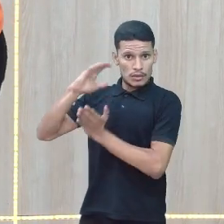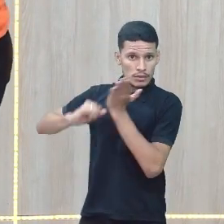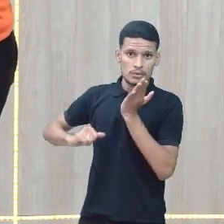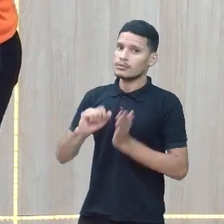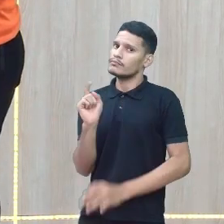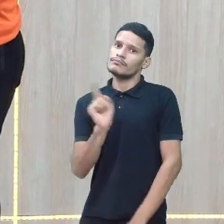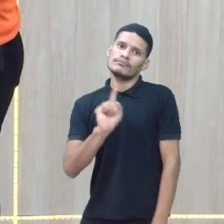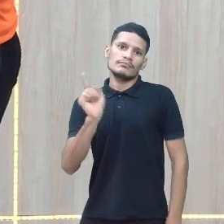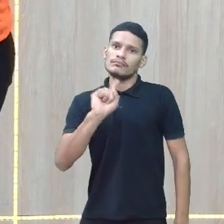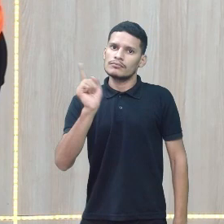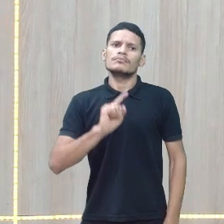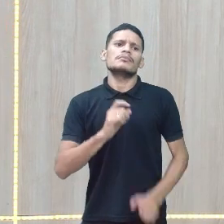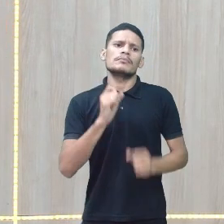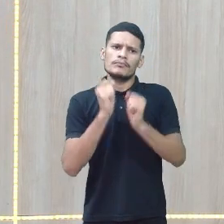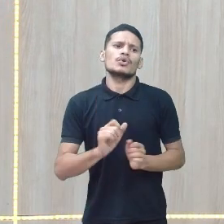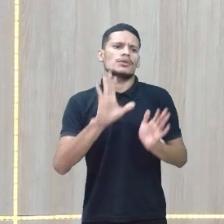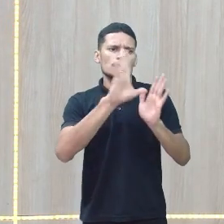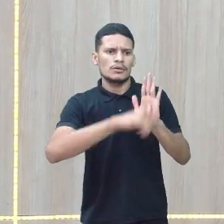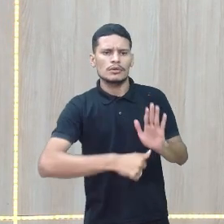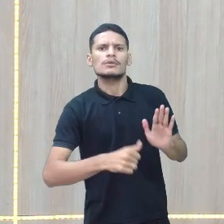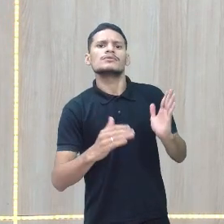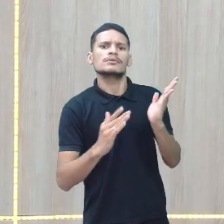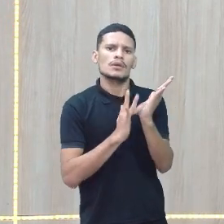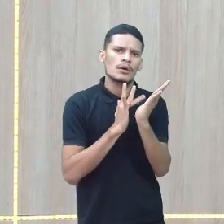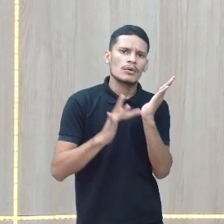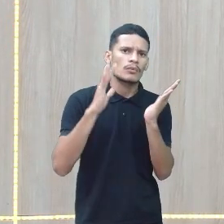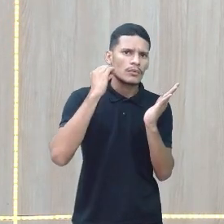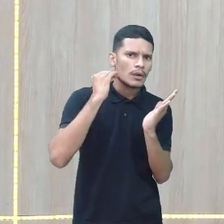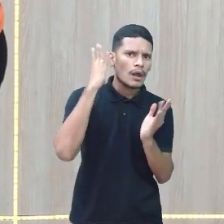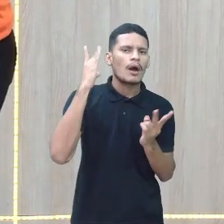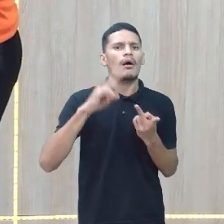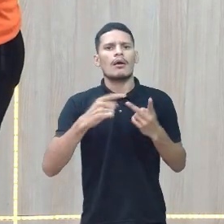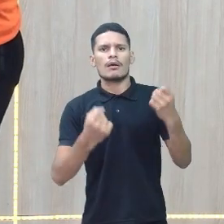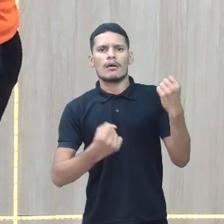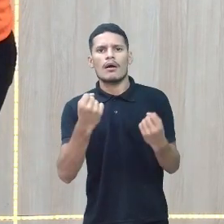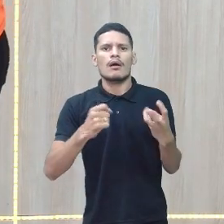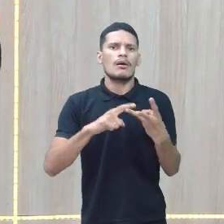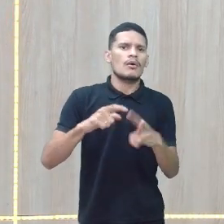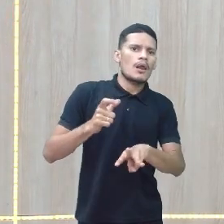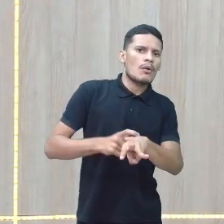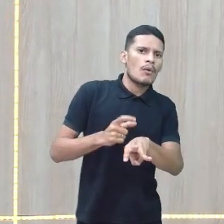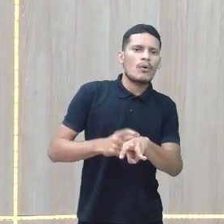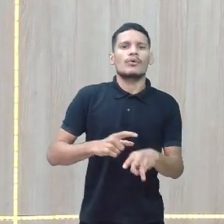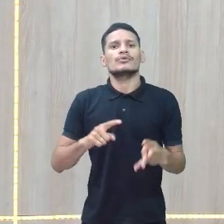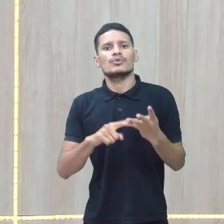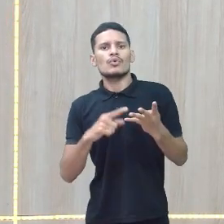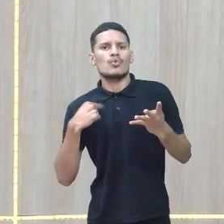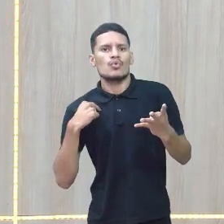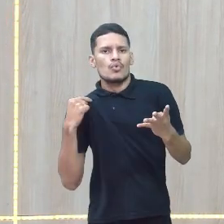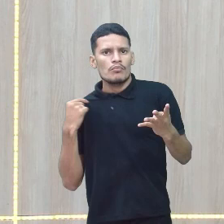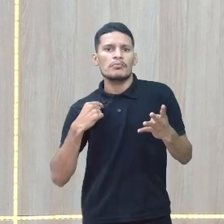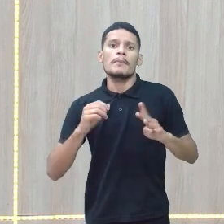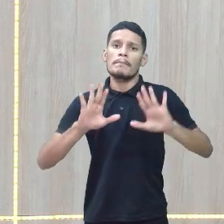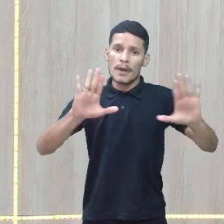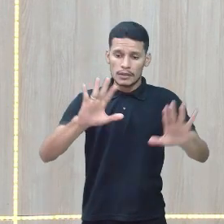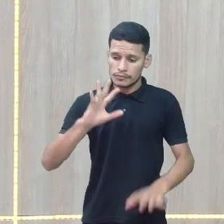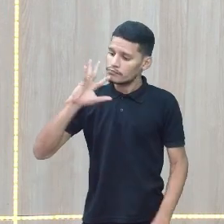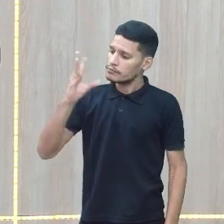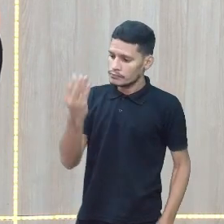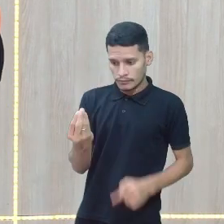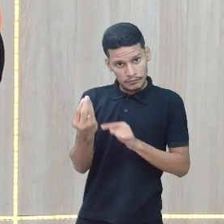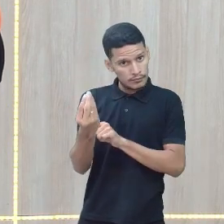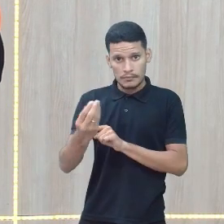Então, pode levar nosso celular, relógio, carro, roupa, o que tivermos, menos o conhecimento, não